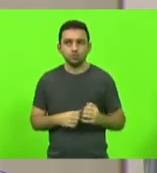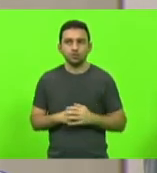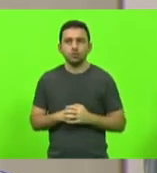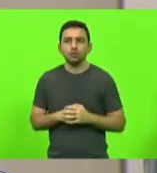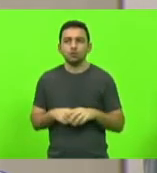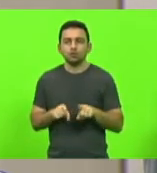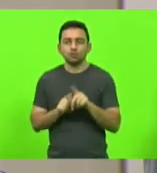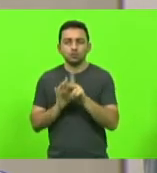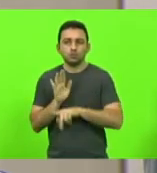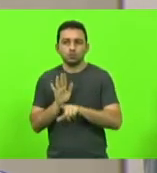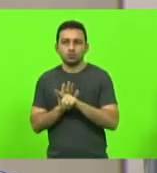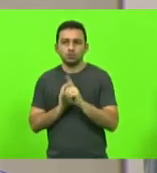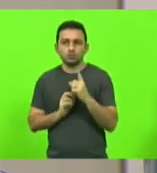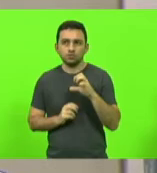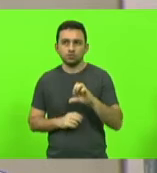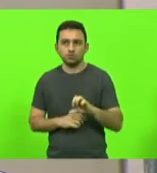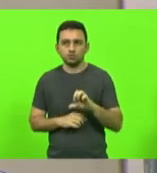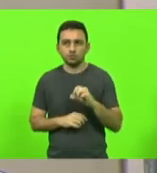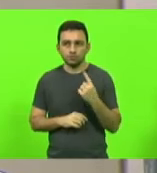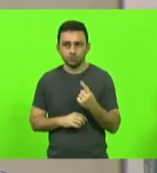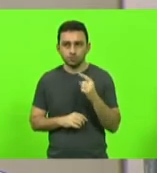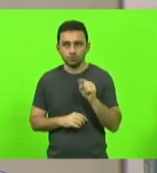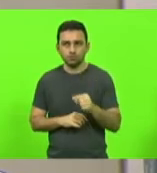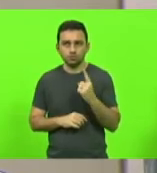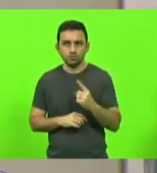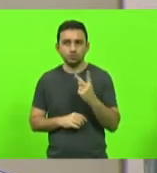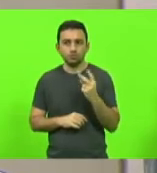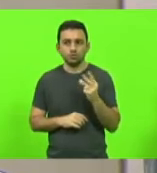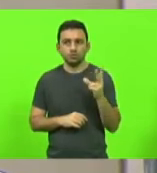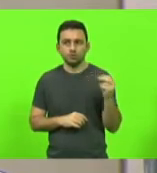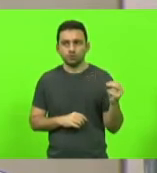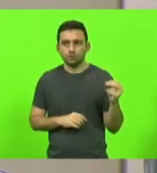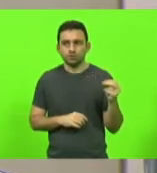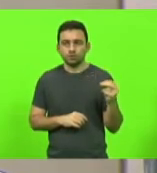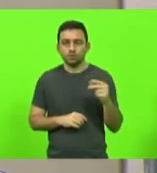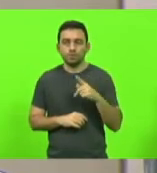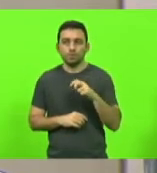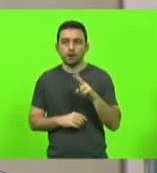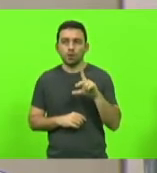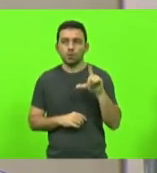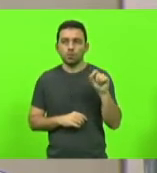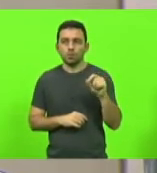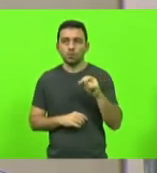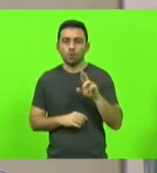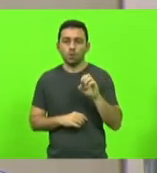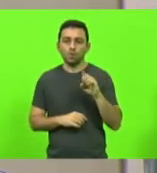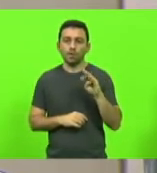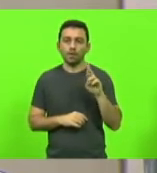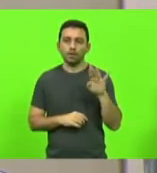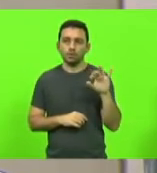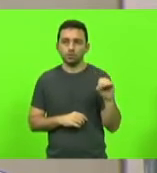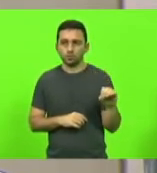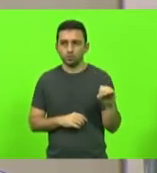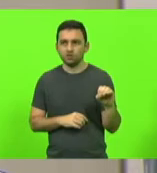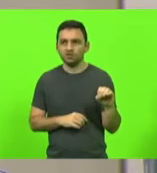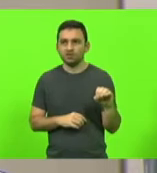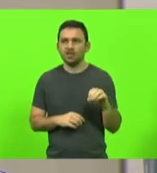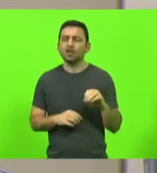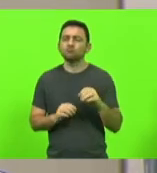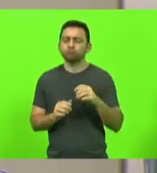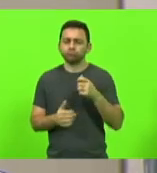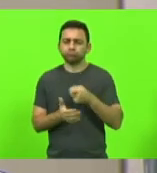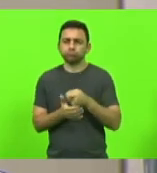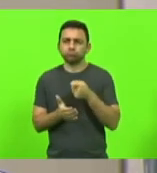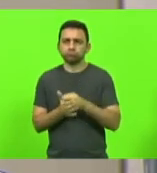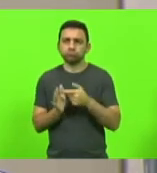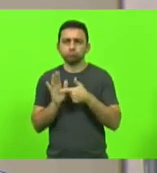lei 191.1/2020, autor deputado Paulo Roberto Excel. Dispõe sobre a obrigatoriedade da exibição, ao